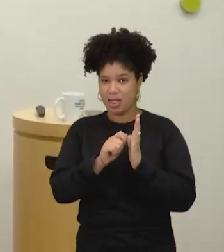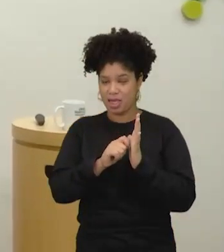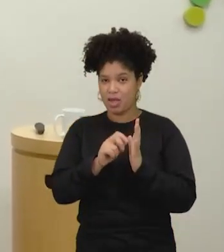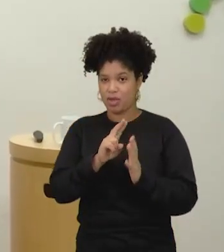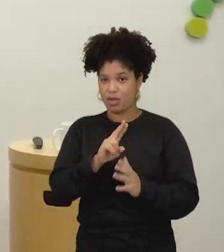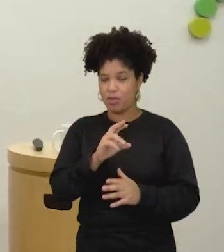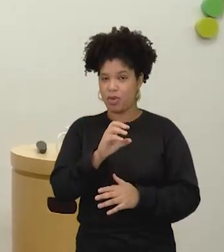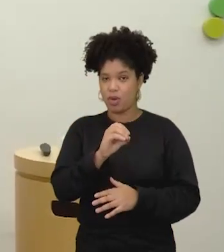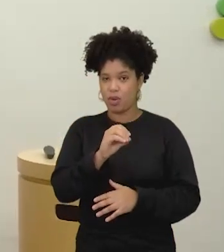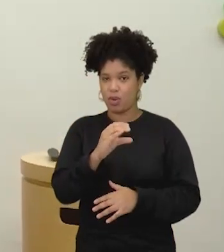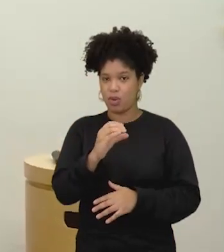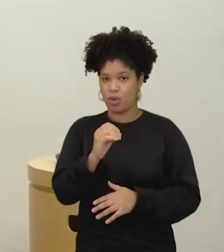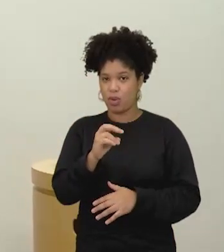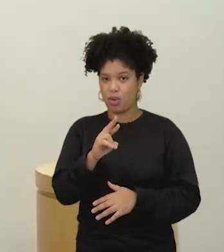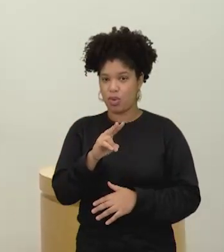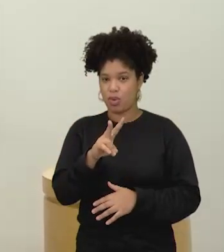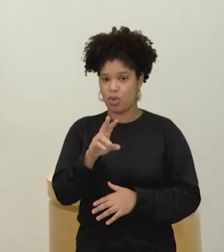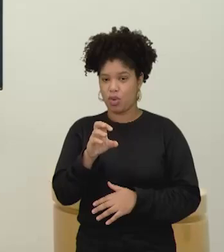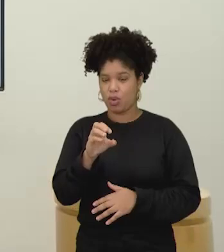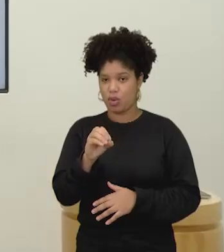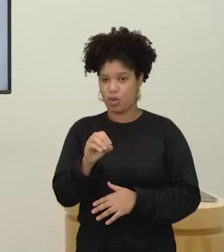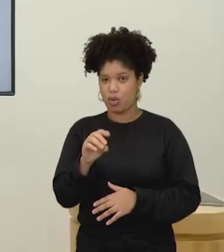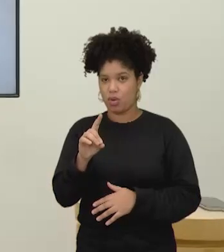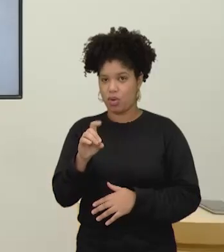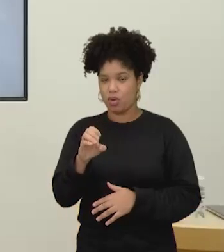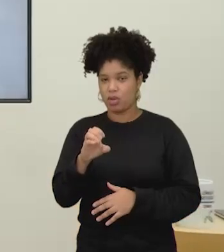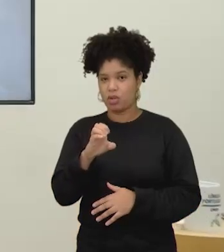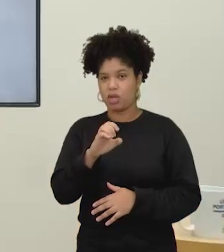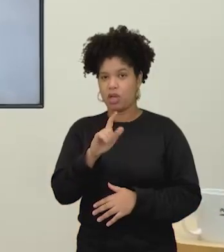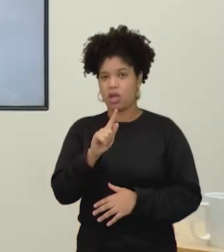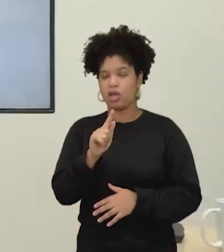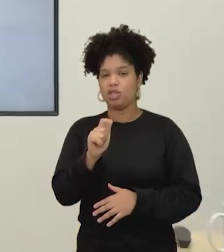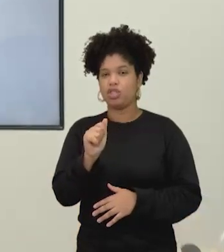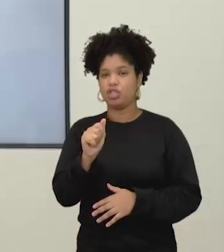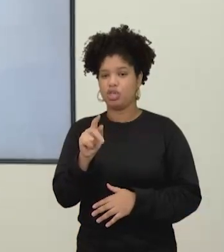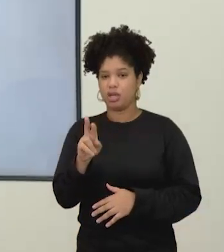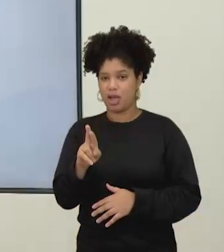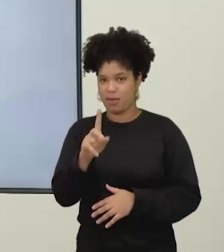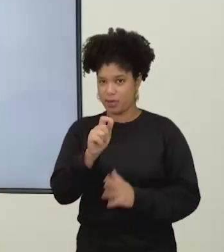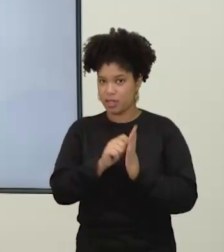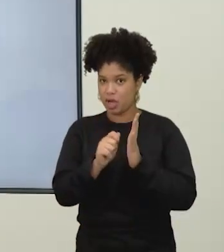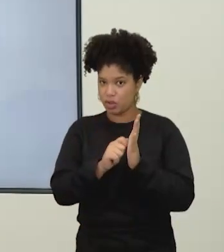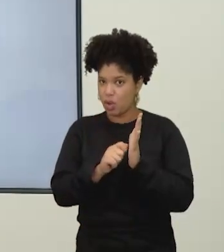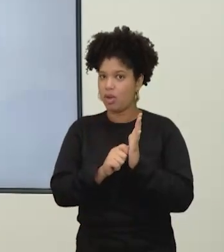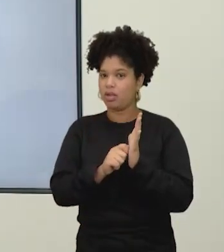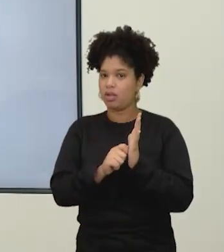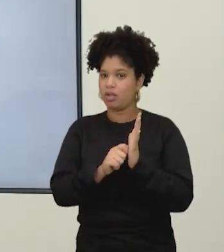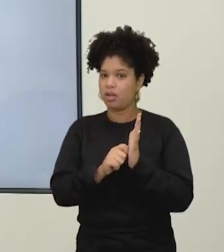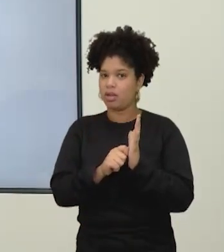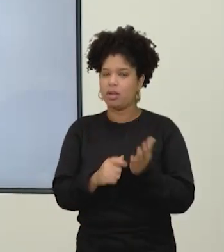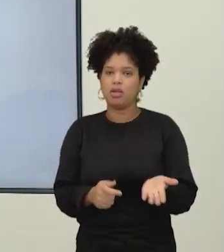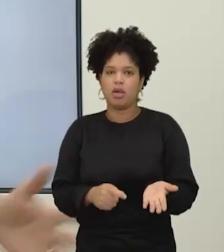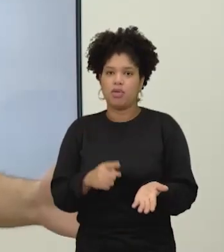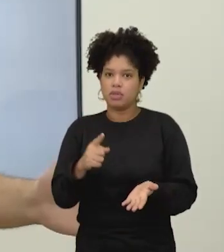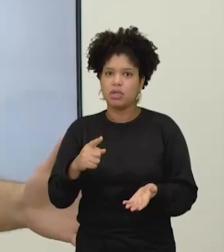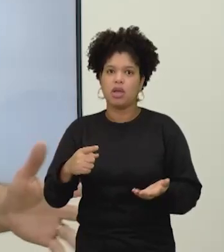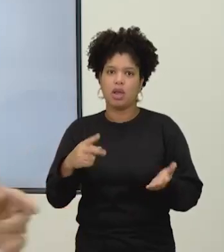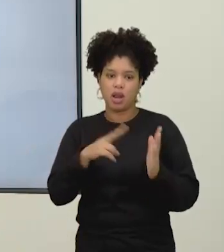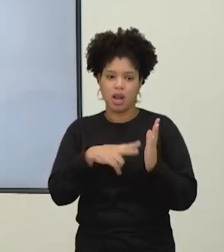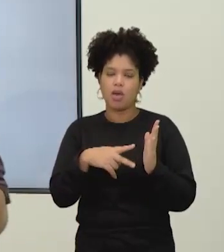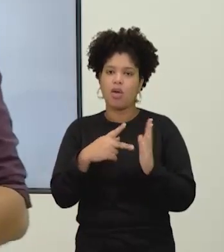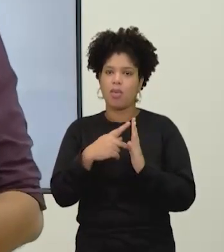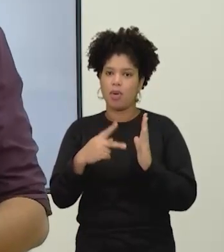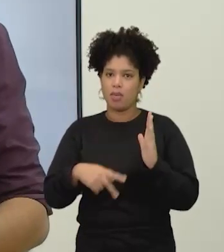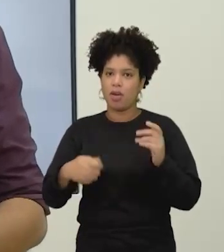O Corvo, de Edgar Allan Poe. Anotou? Vou dar tempo para você. Não, você não pode passar pela vida sem ler esse